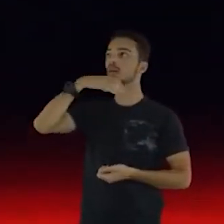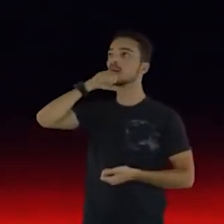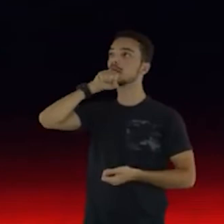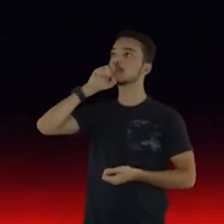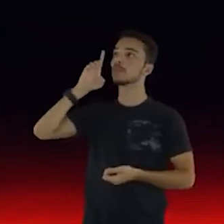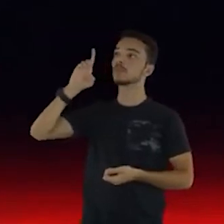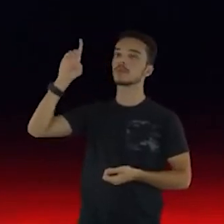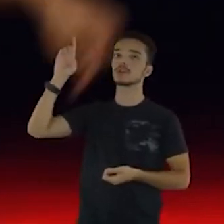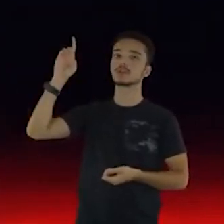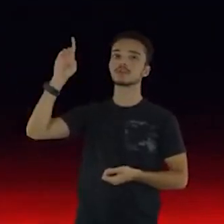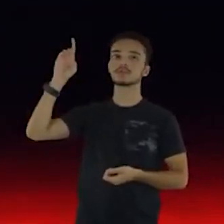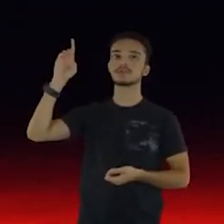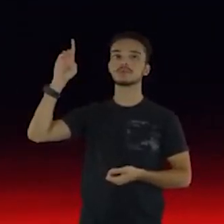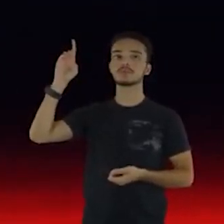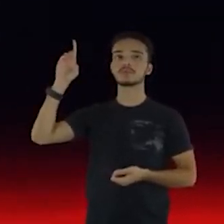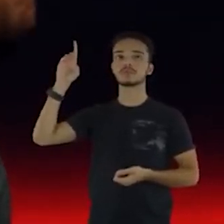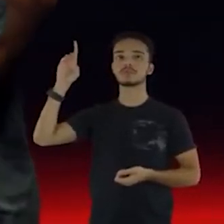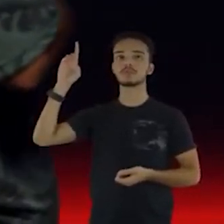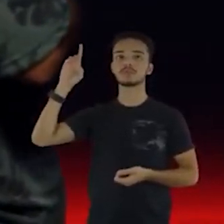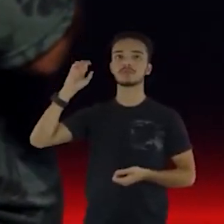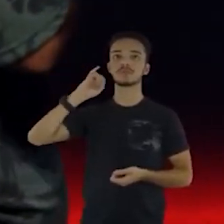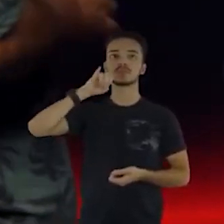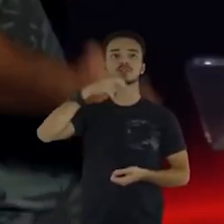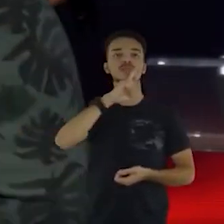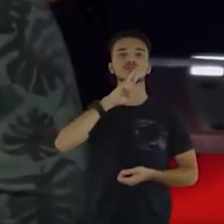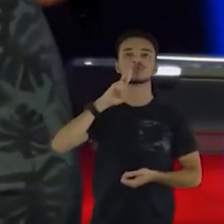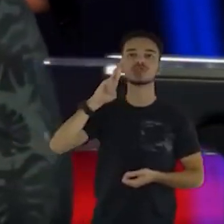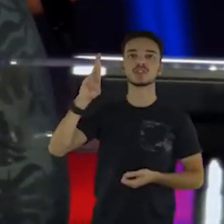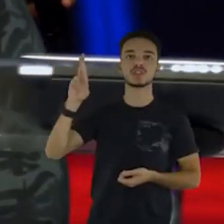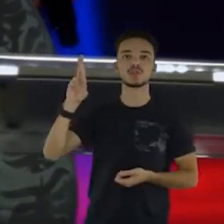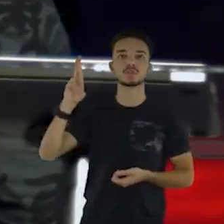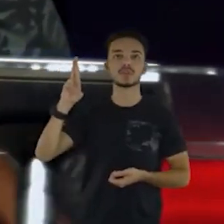quando Jeremias esteve na casa do oleiro,